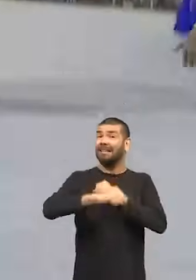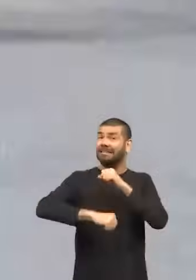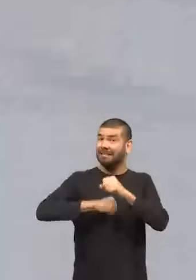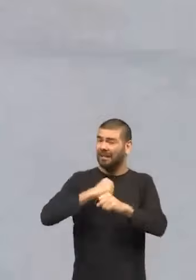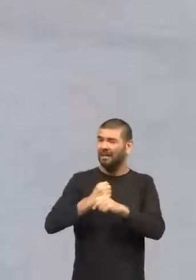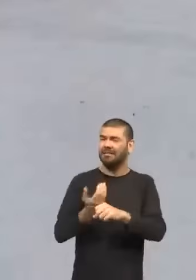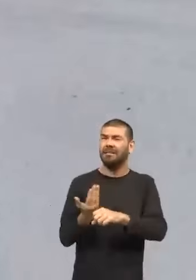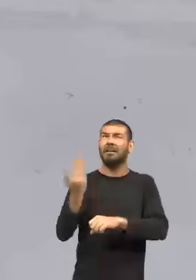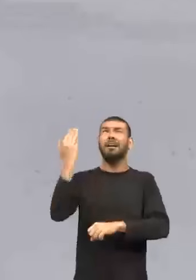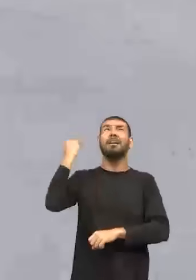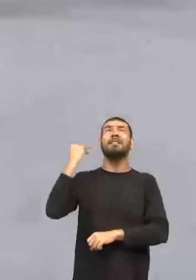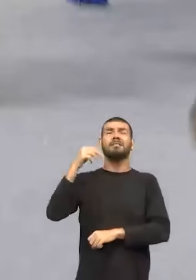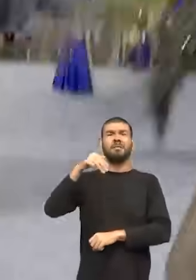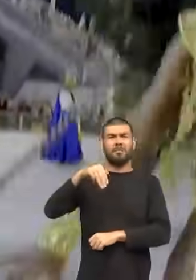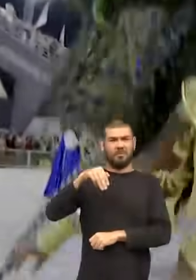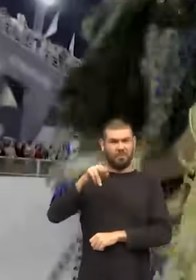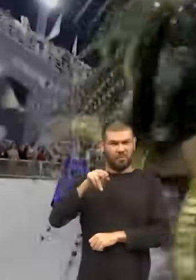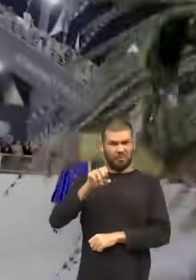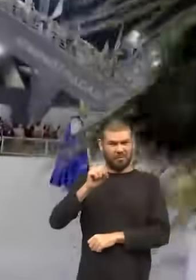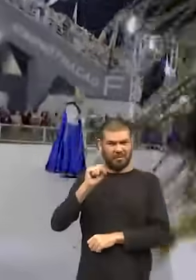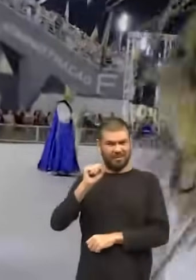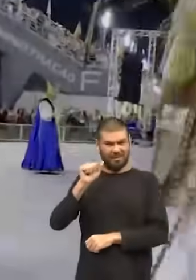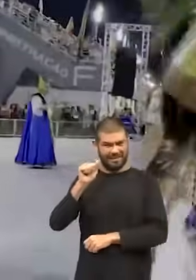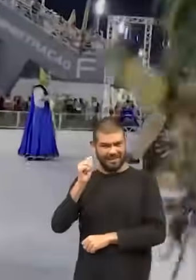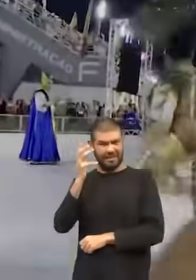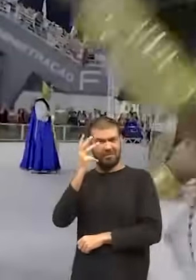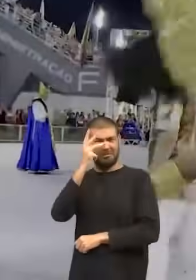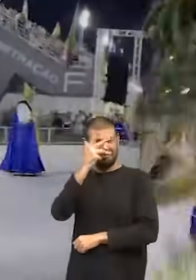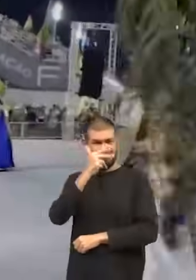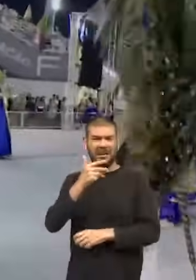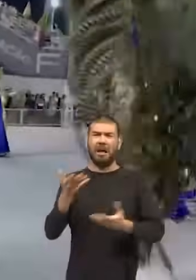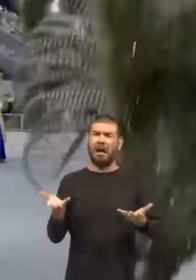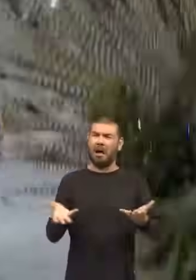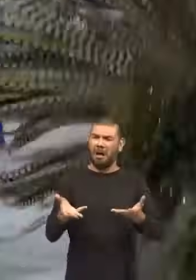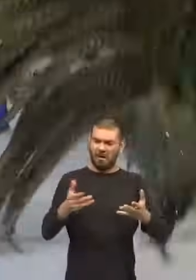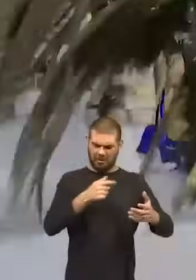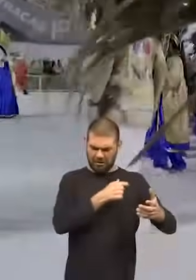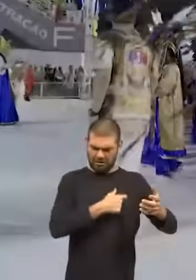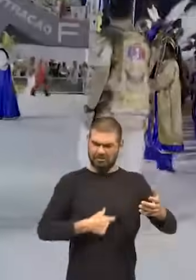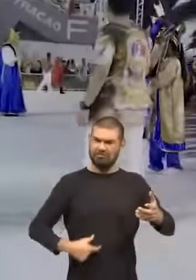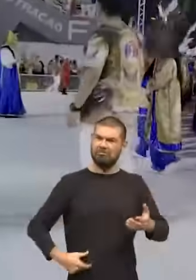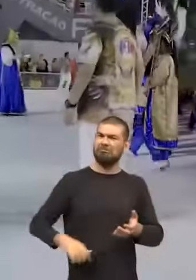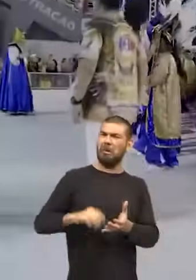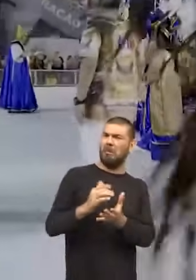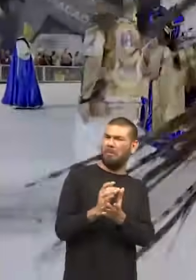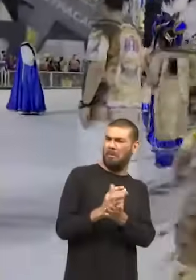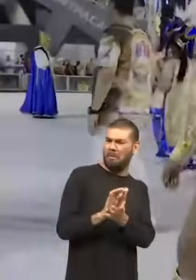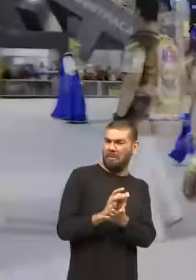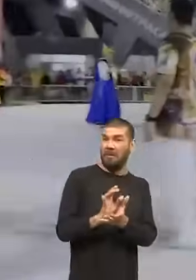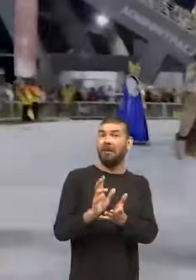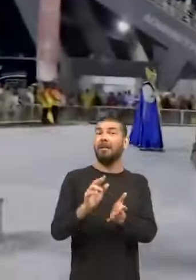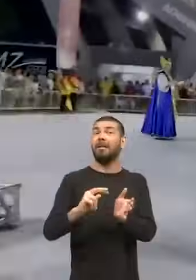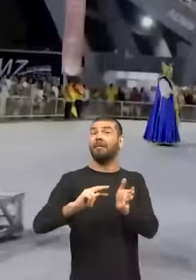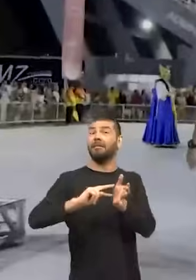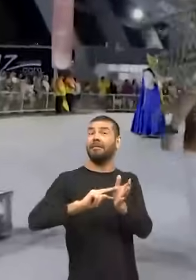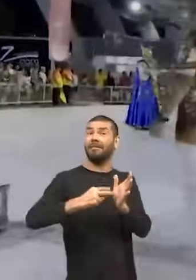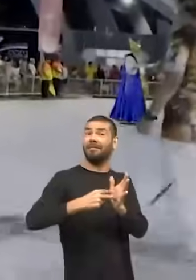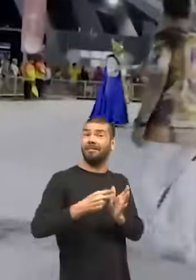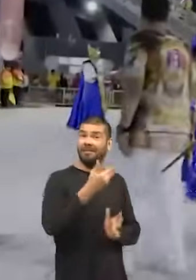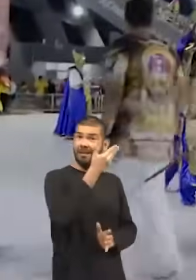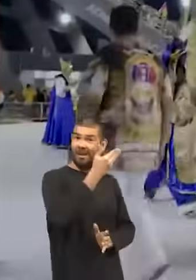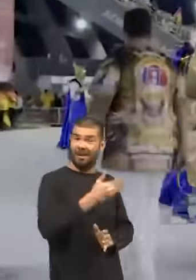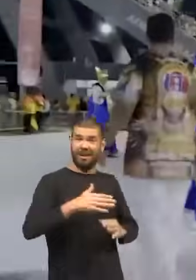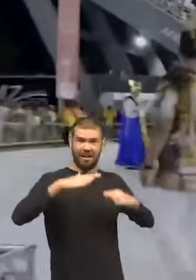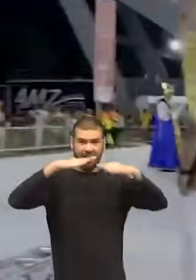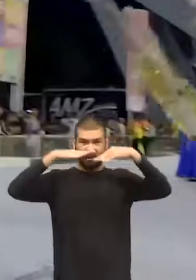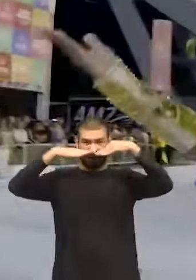musa e hoje tá aí, né, explodindo samba no pé. E ela vem esse ano representando a